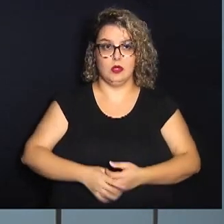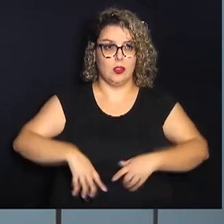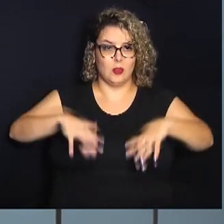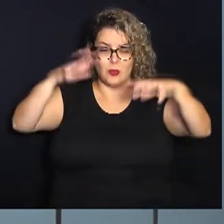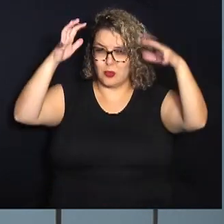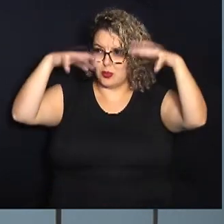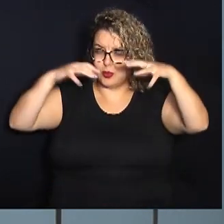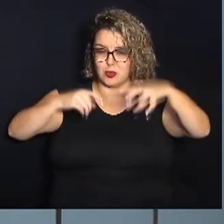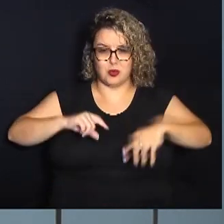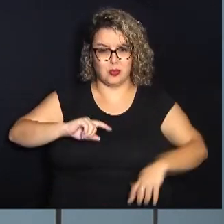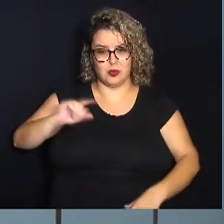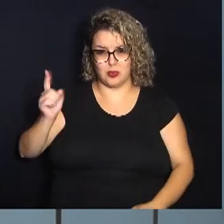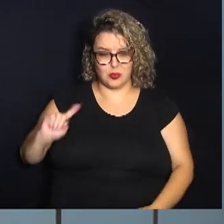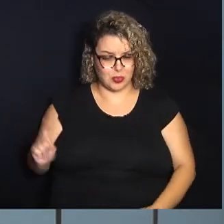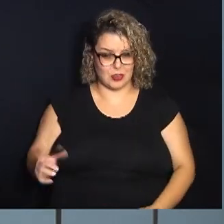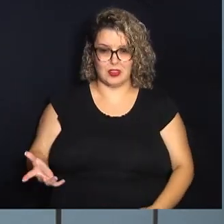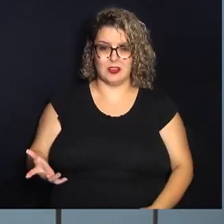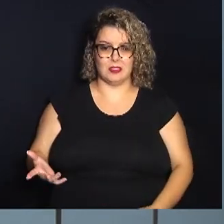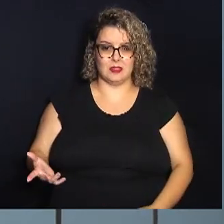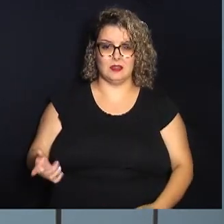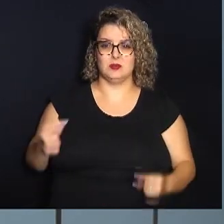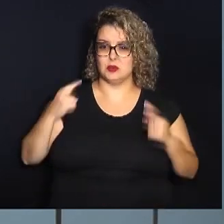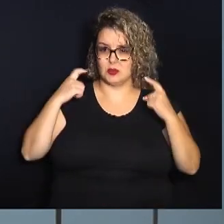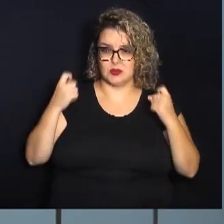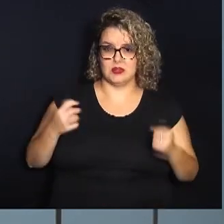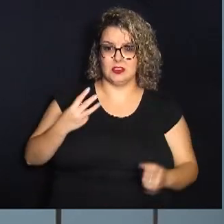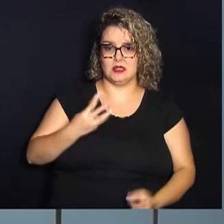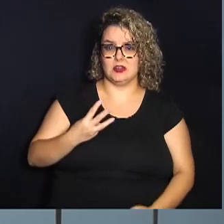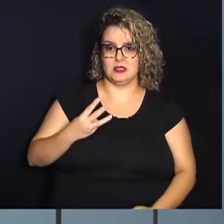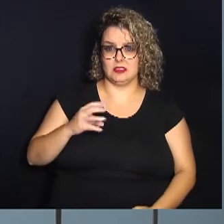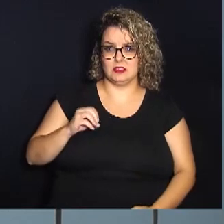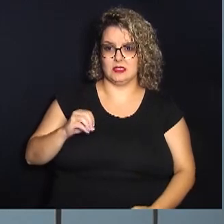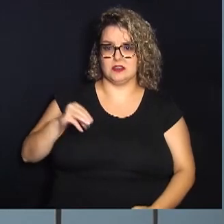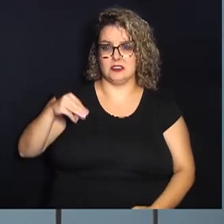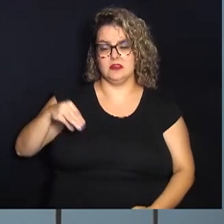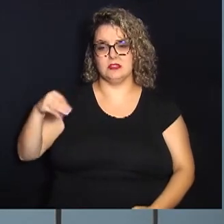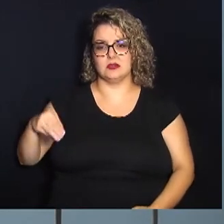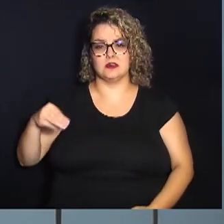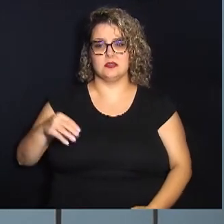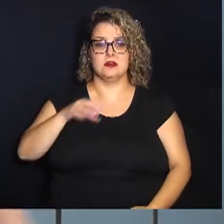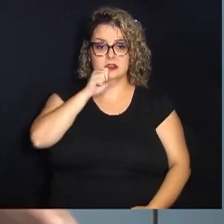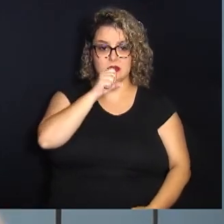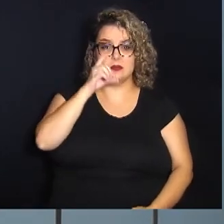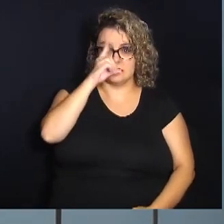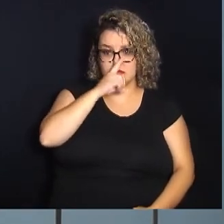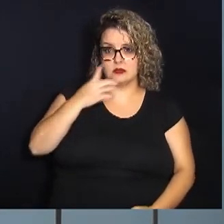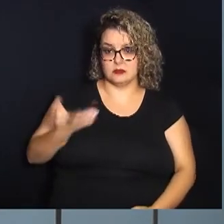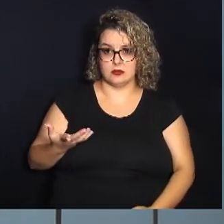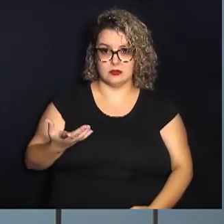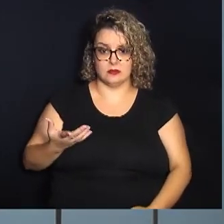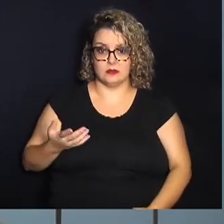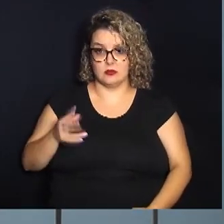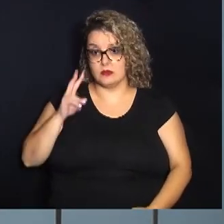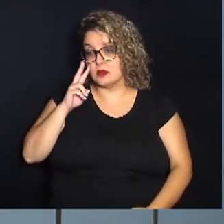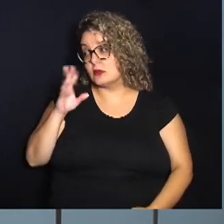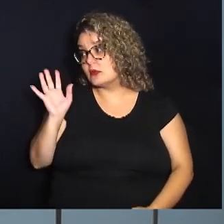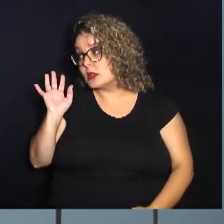tempestade, entendeu? E 300 milímetros de chuva, sábado e domingo. Então, pelo menos foi o que eu vi,